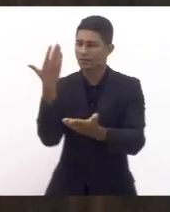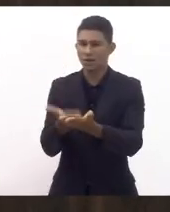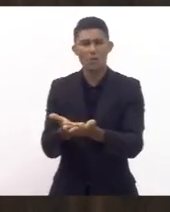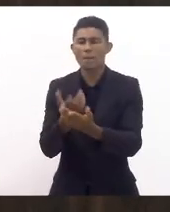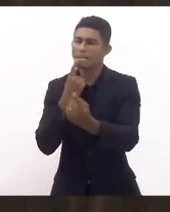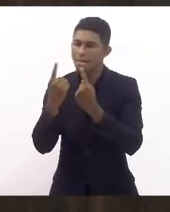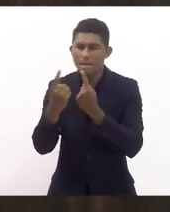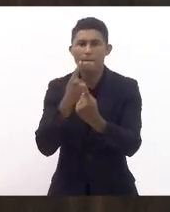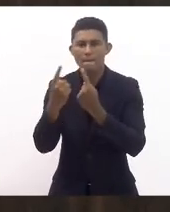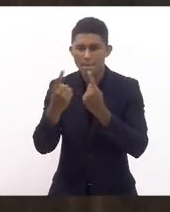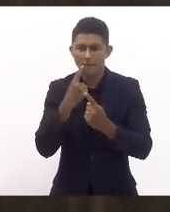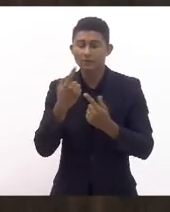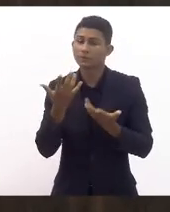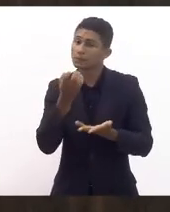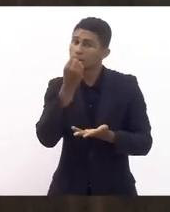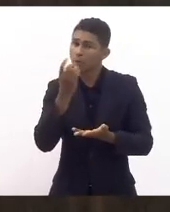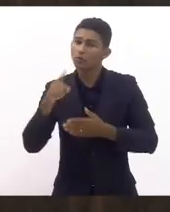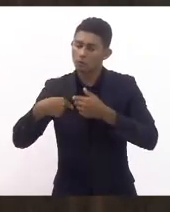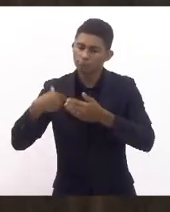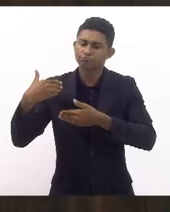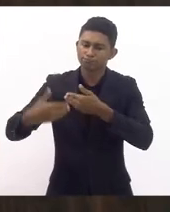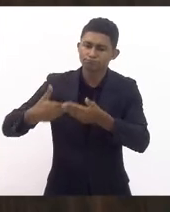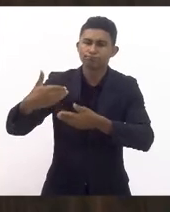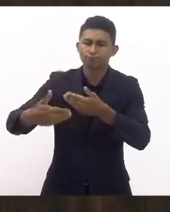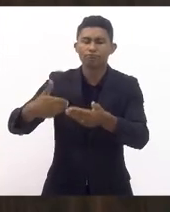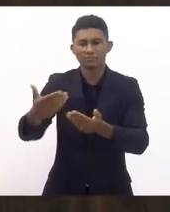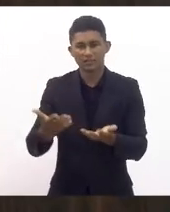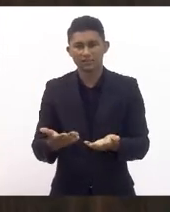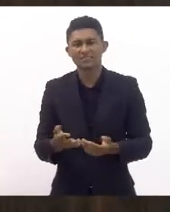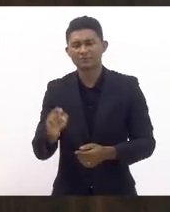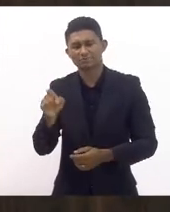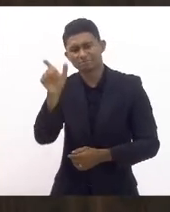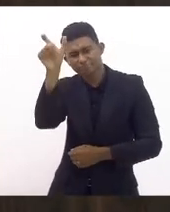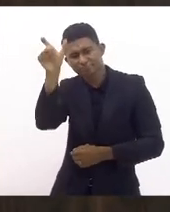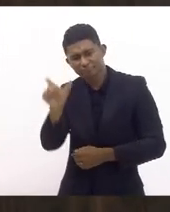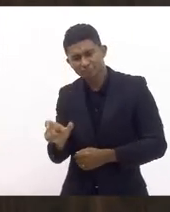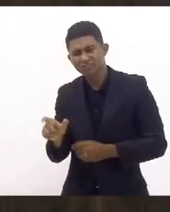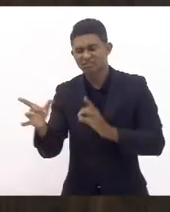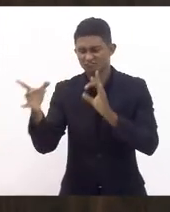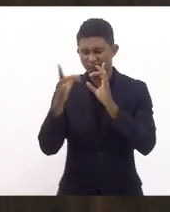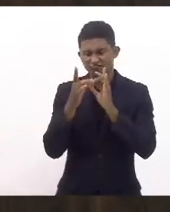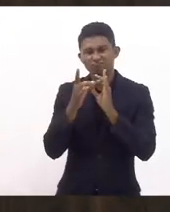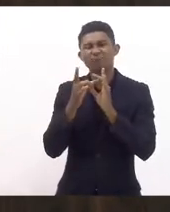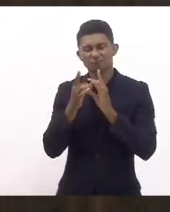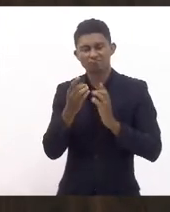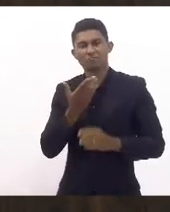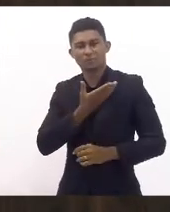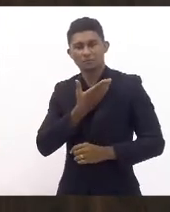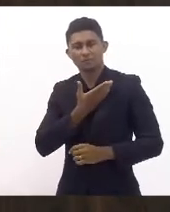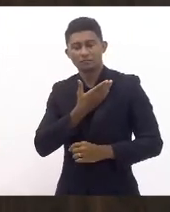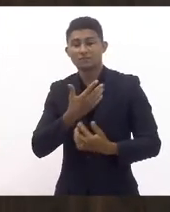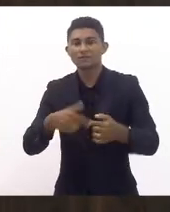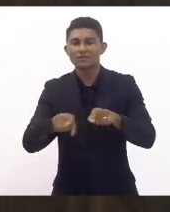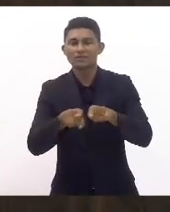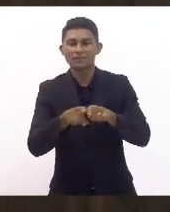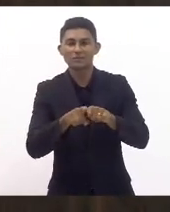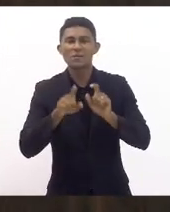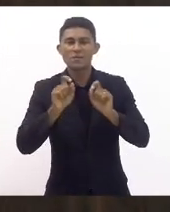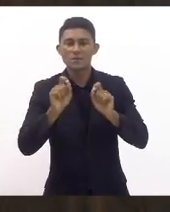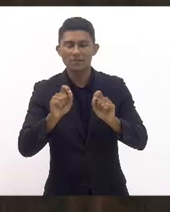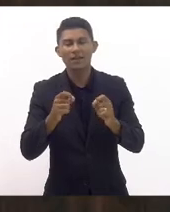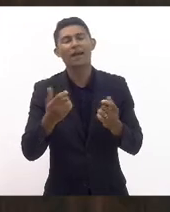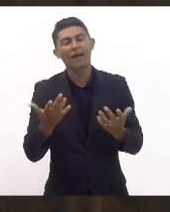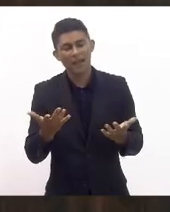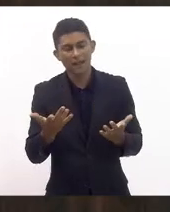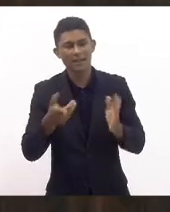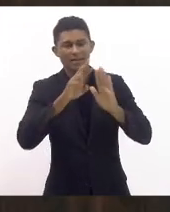que a gente também vai caminhando. Então, tem se mostrado um parceiro aqui também na discussão do regime. Então,